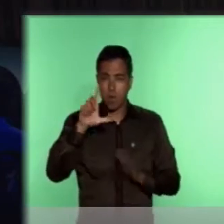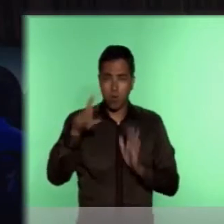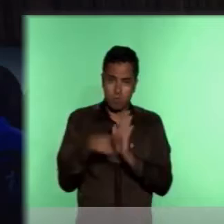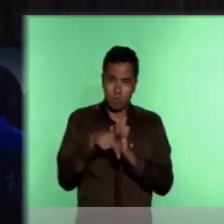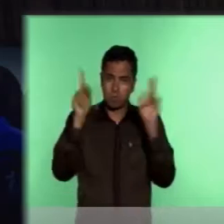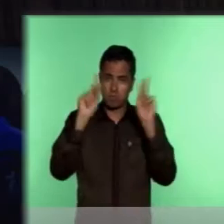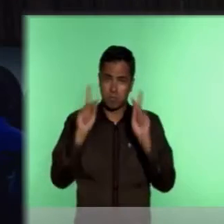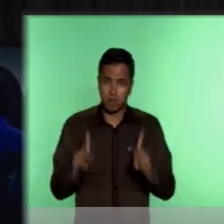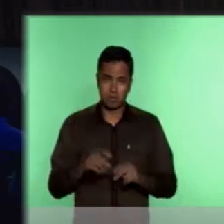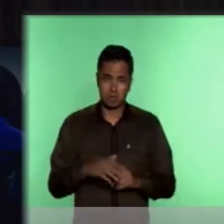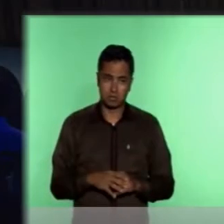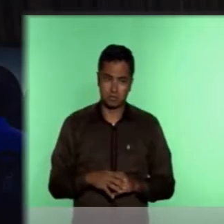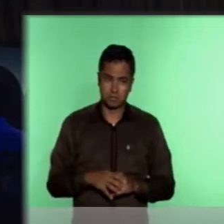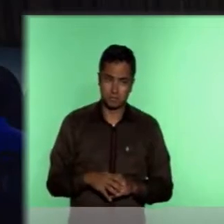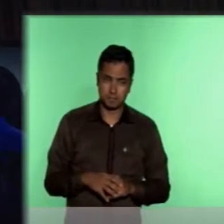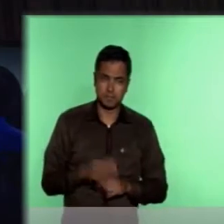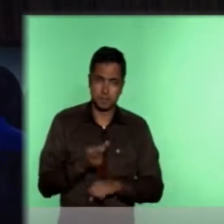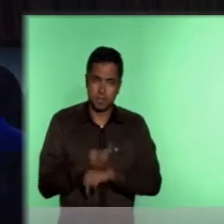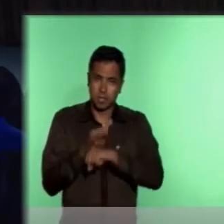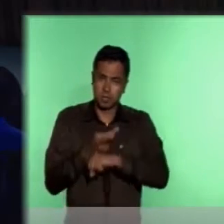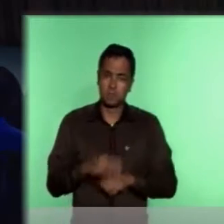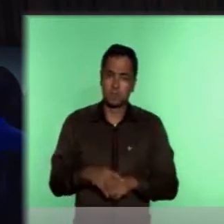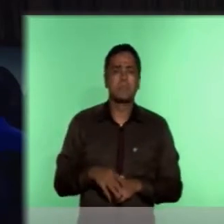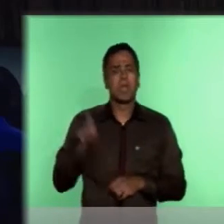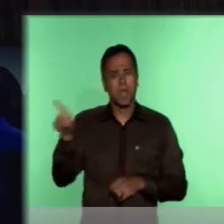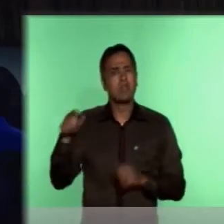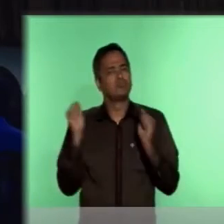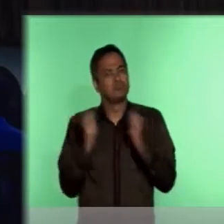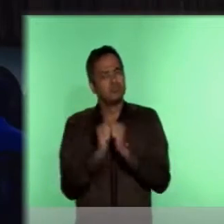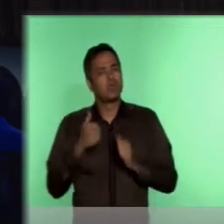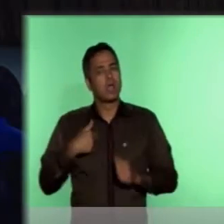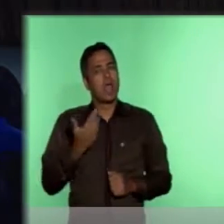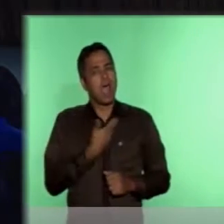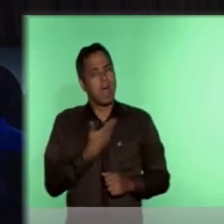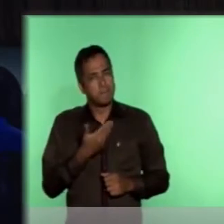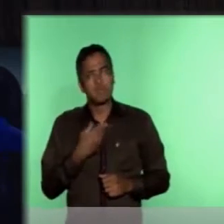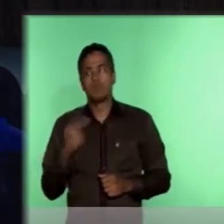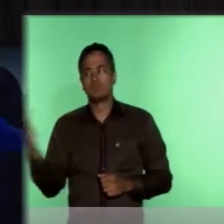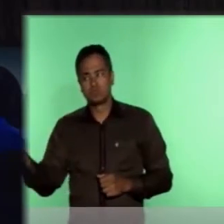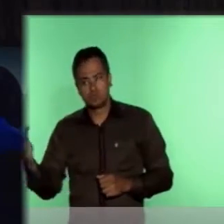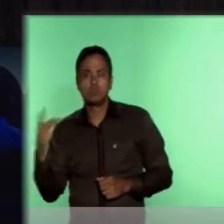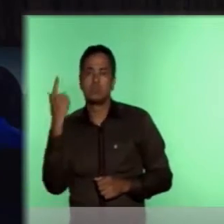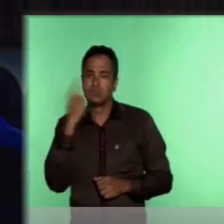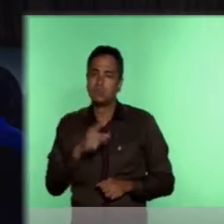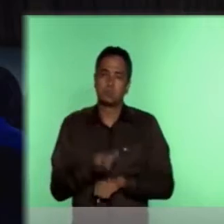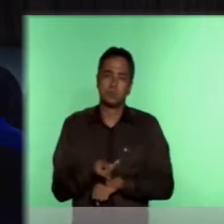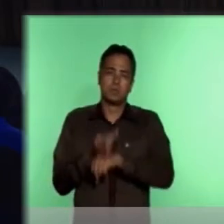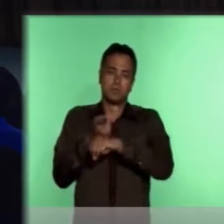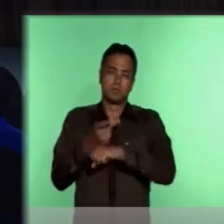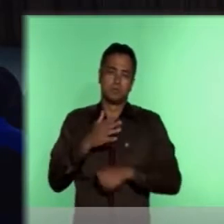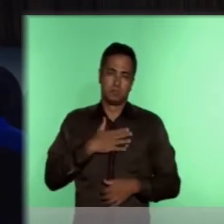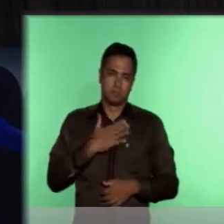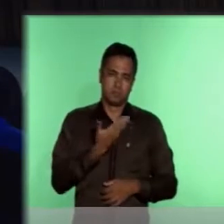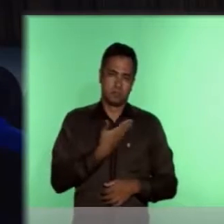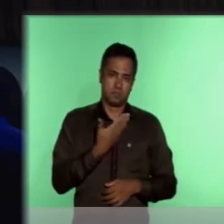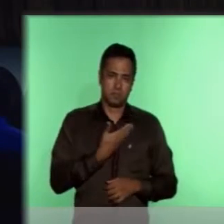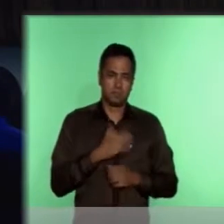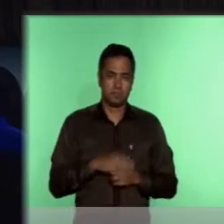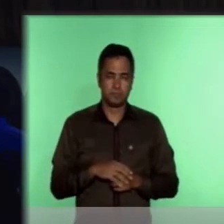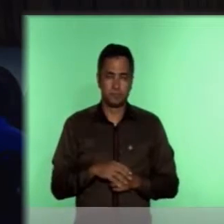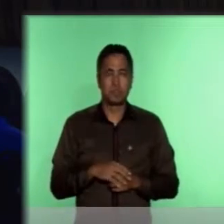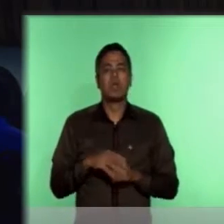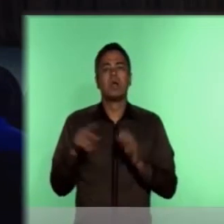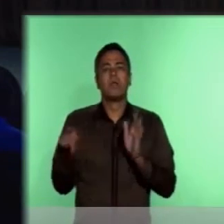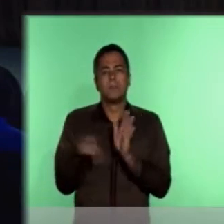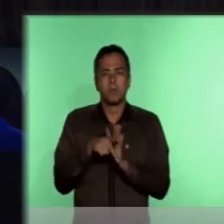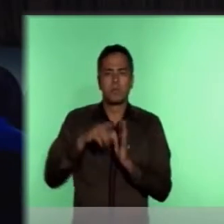militante dessa luta das campanhas, né? Porque a Campanha Nacional pelo Direito à Educação faz parte, como eu disse para vocês, de uma rede global, que é a